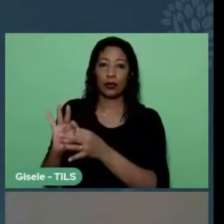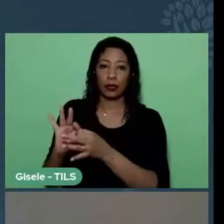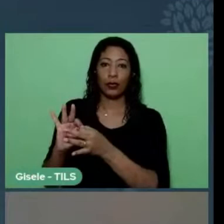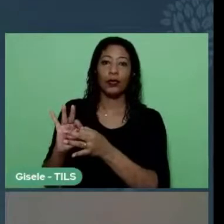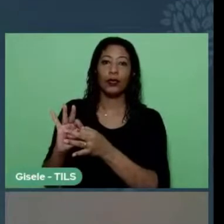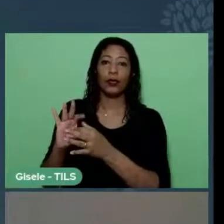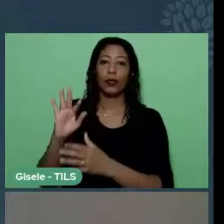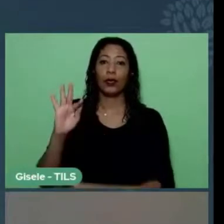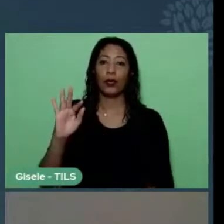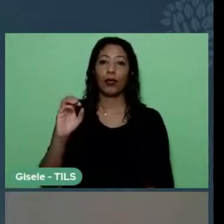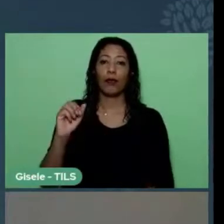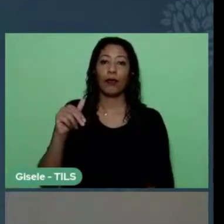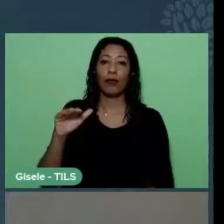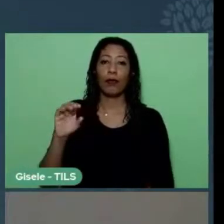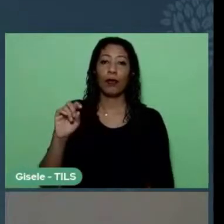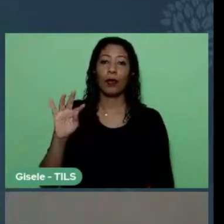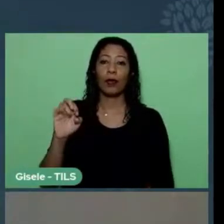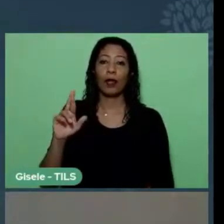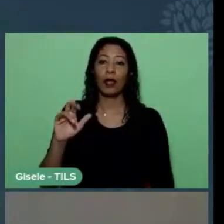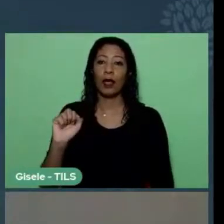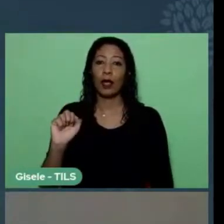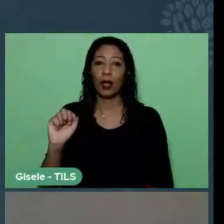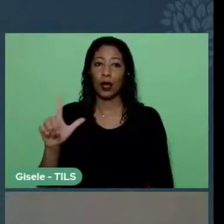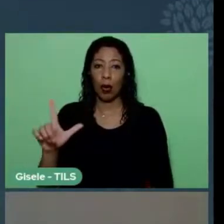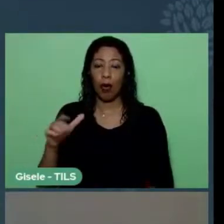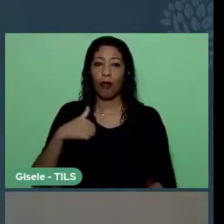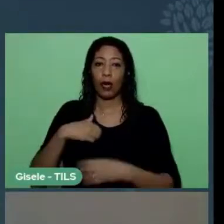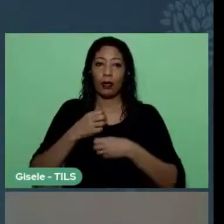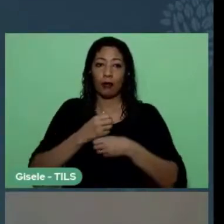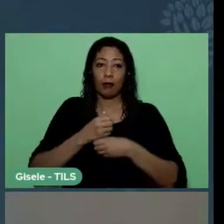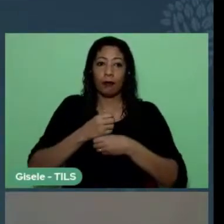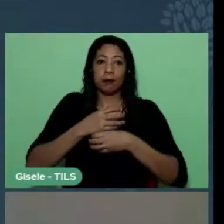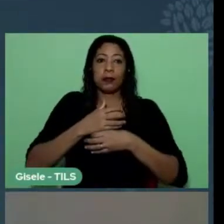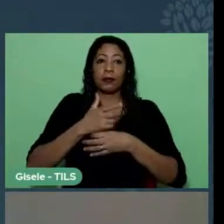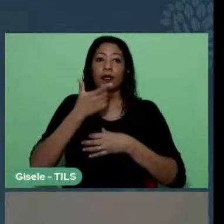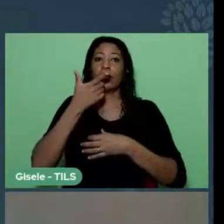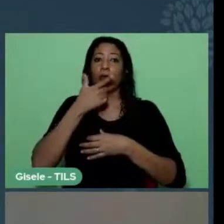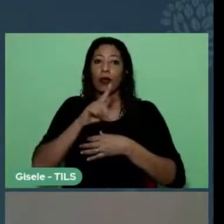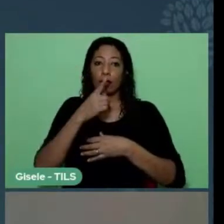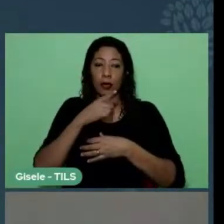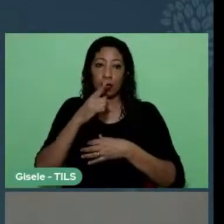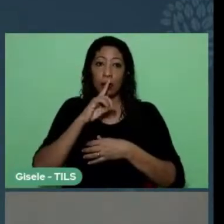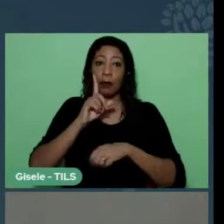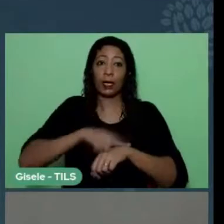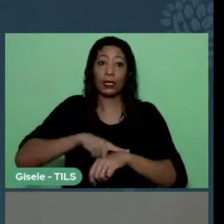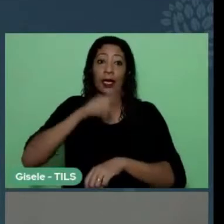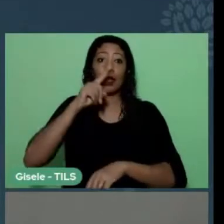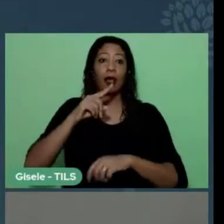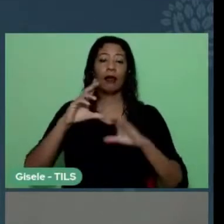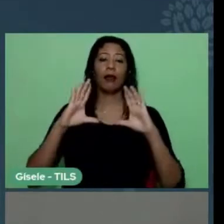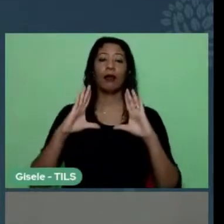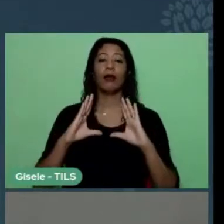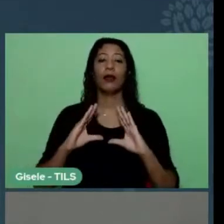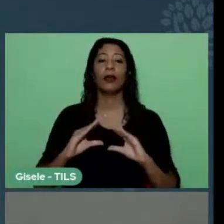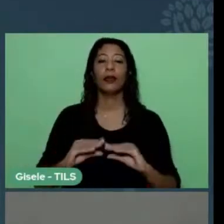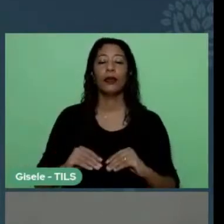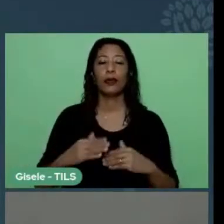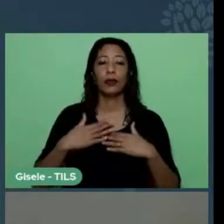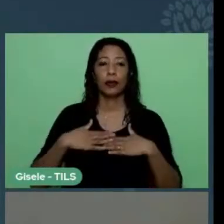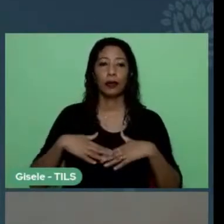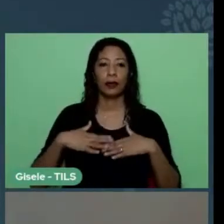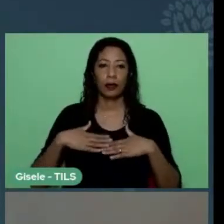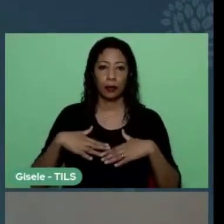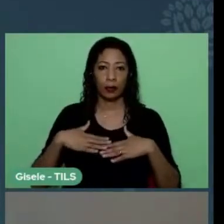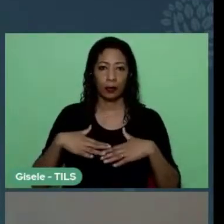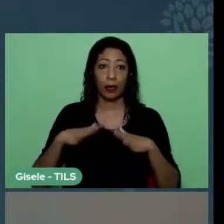broncodilatador, que tem uma ação prolongada nas vias aéreas, mas também tem uma ação bem rápida de alívio dos sintomas. Então, isso é importante